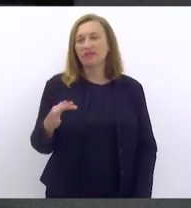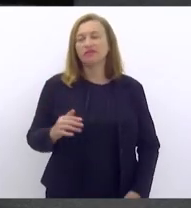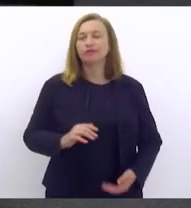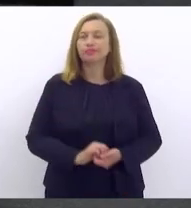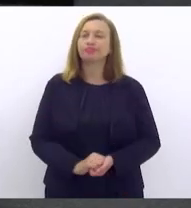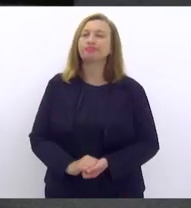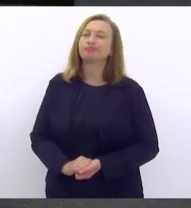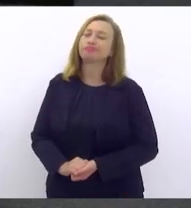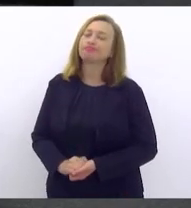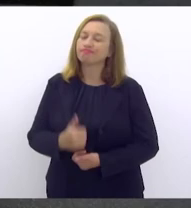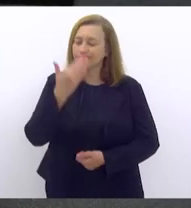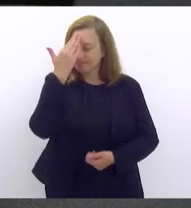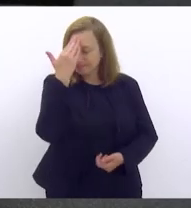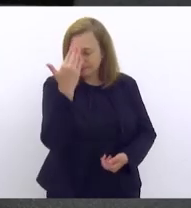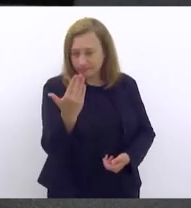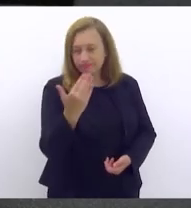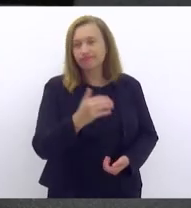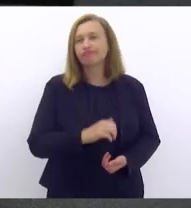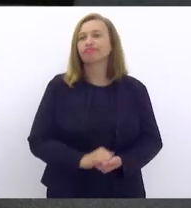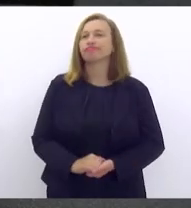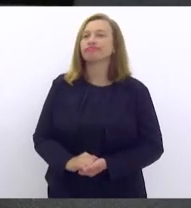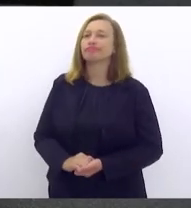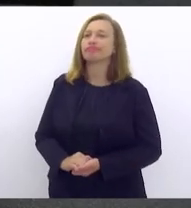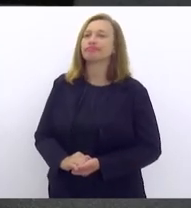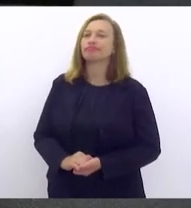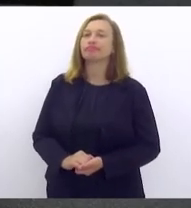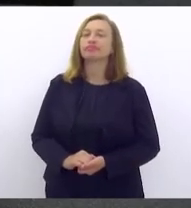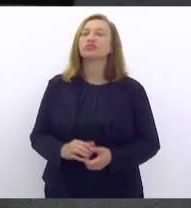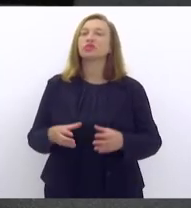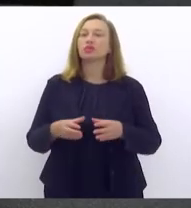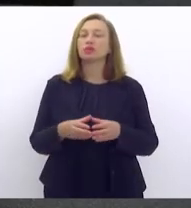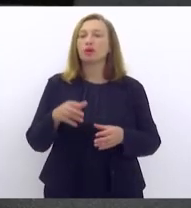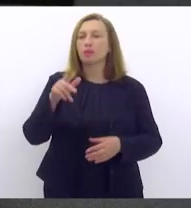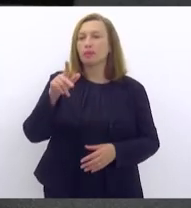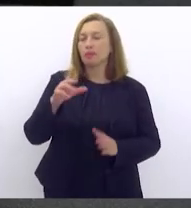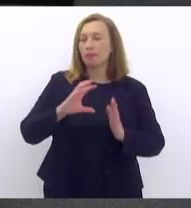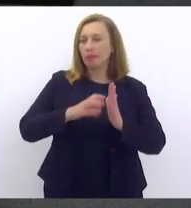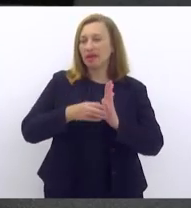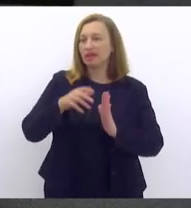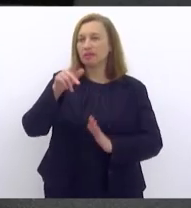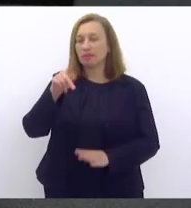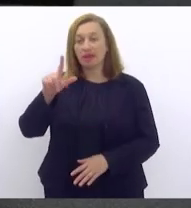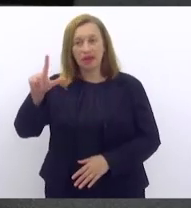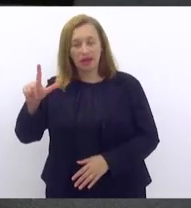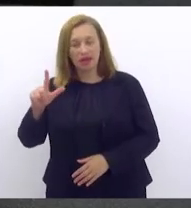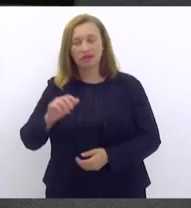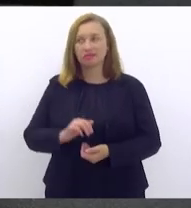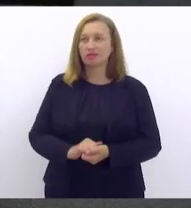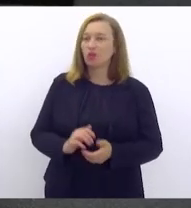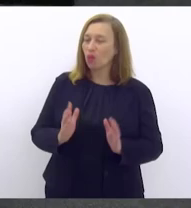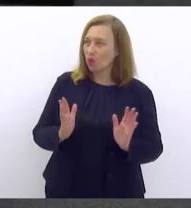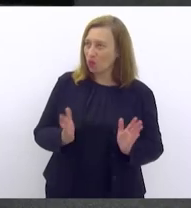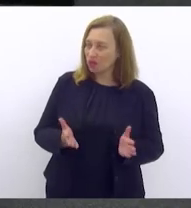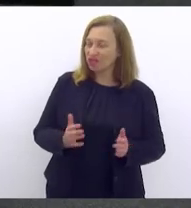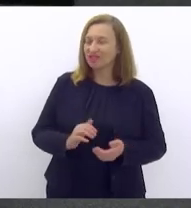quero agradecer, tá, a bancada do PL, que a partir de